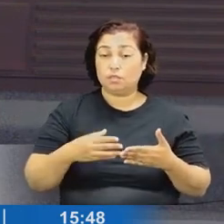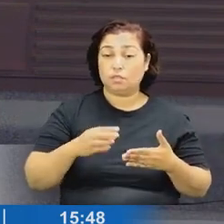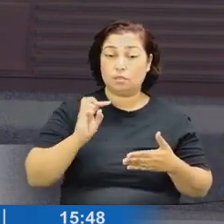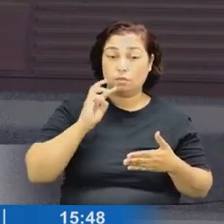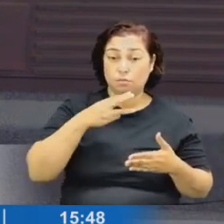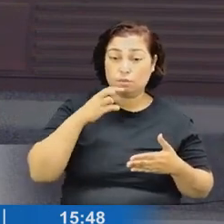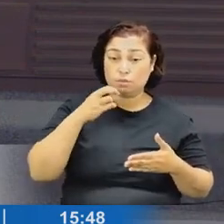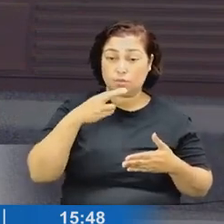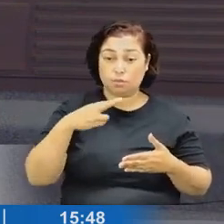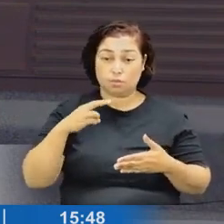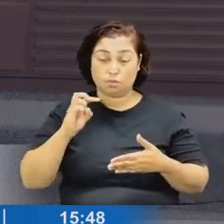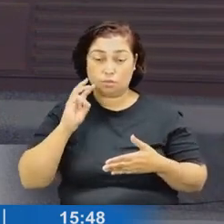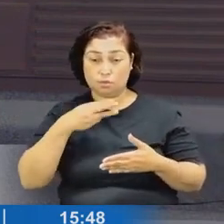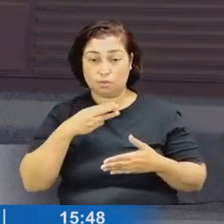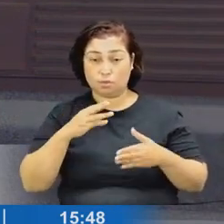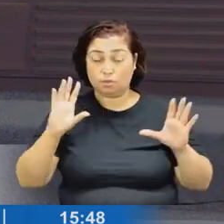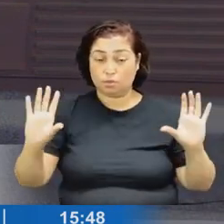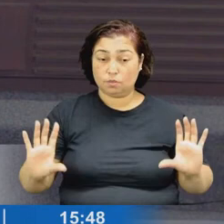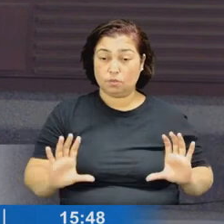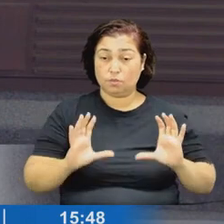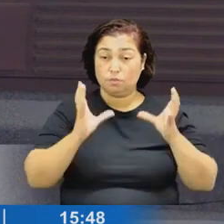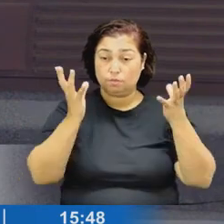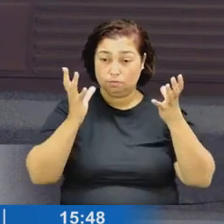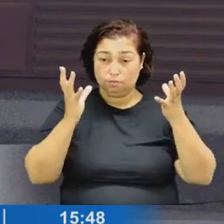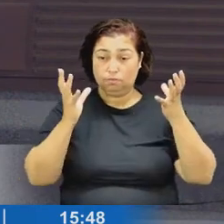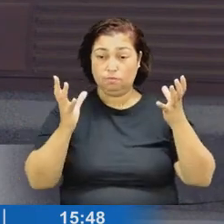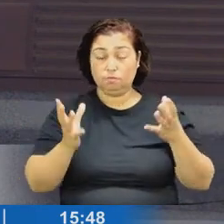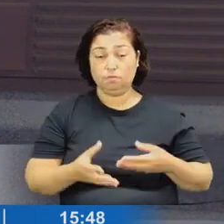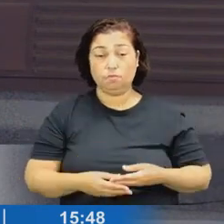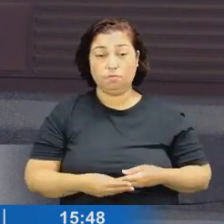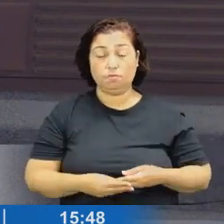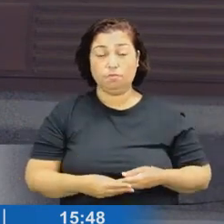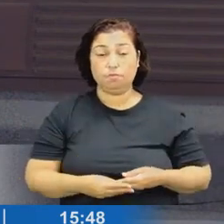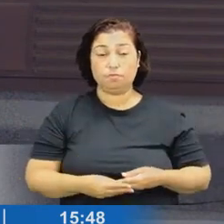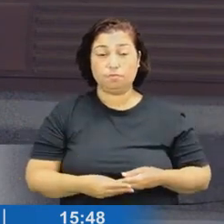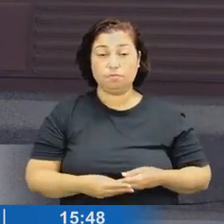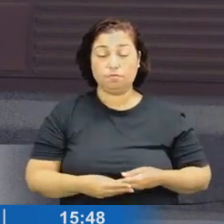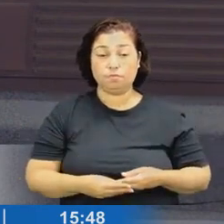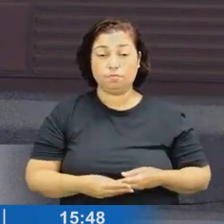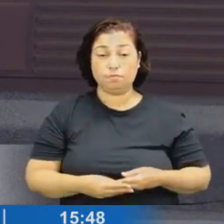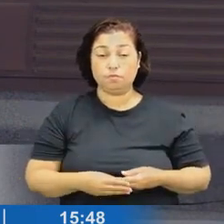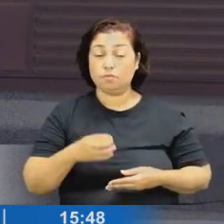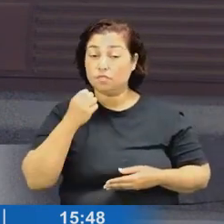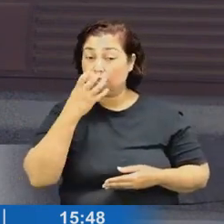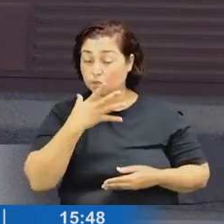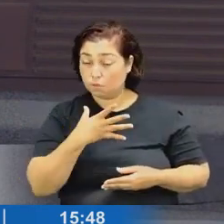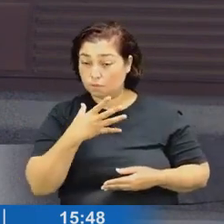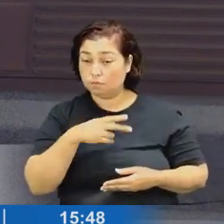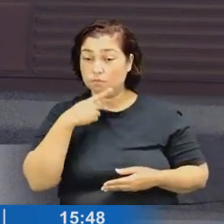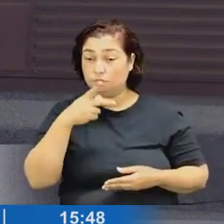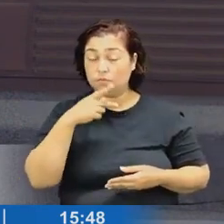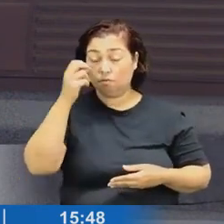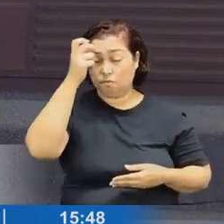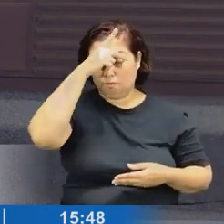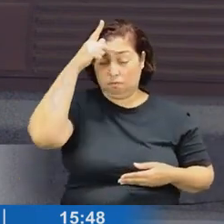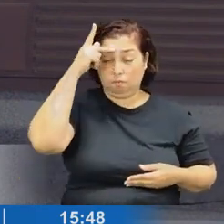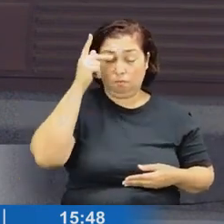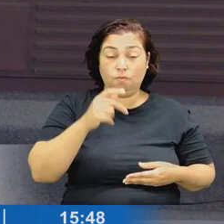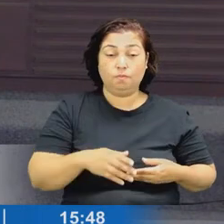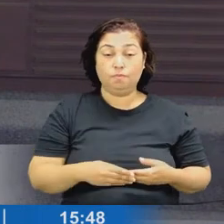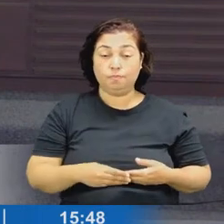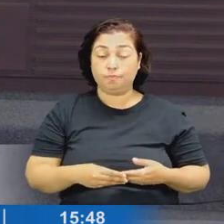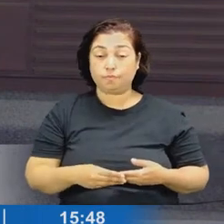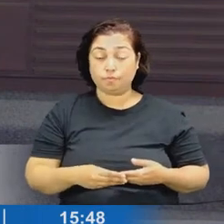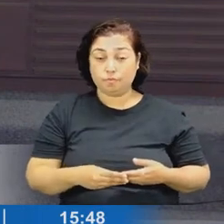por evento não dá para ganhar uma eleição comigo tá assim o discurso tem que ser muito bom ali aquelas pessoas iam fazer a